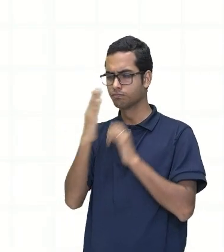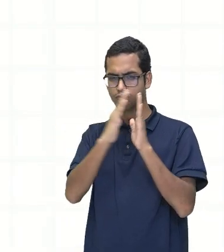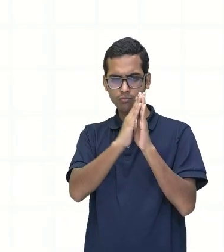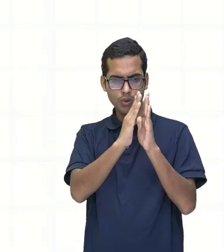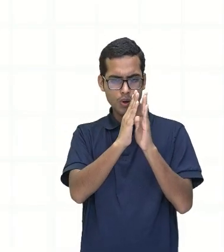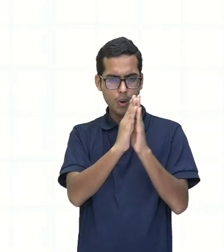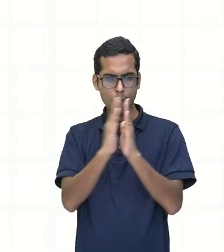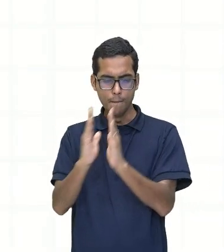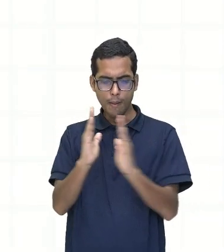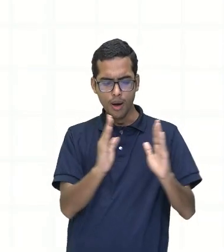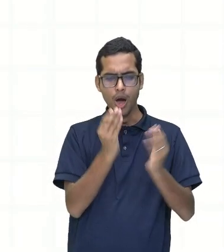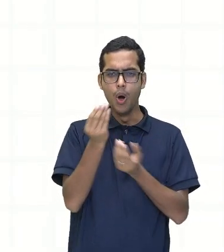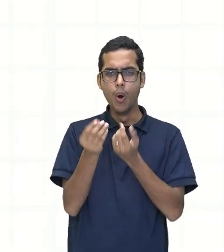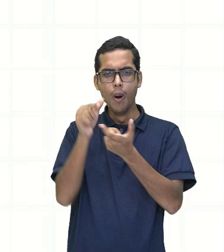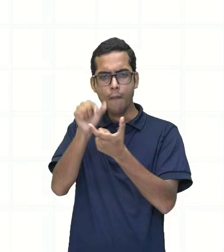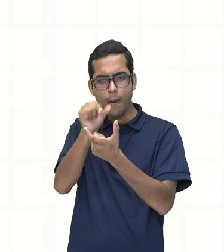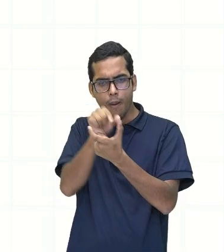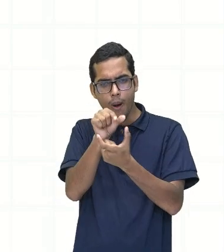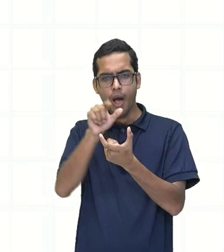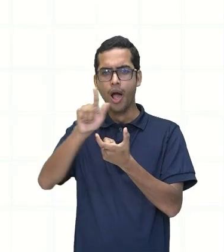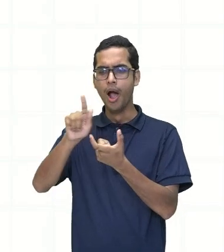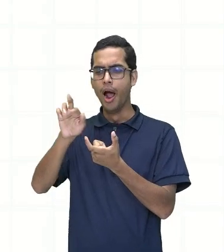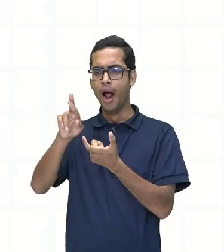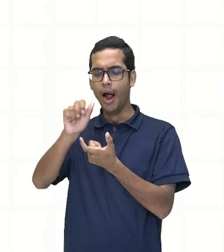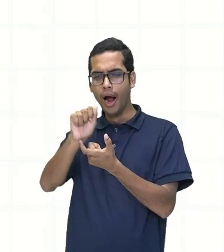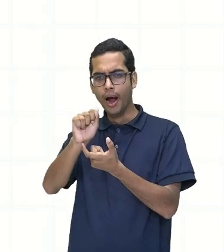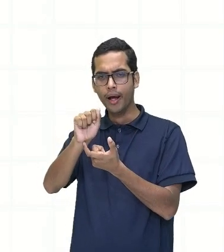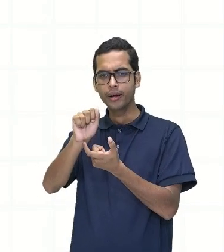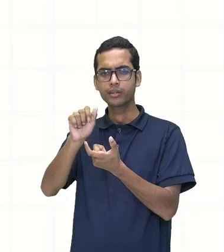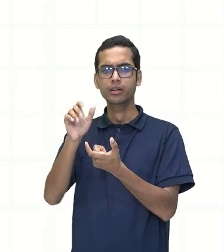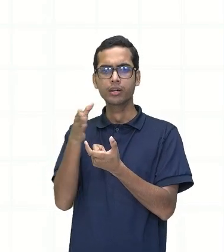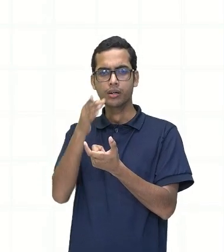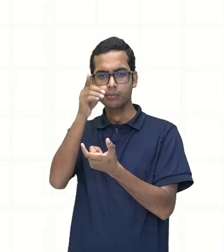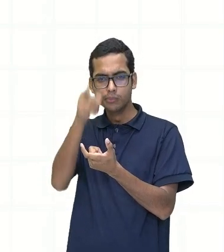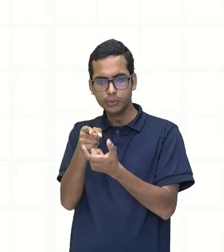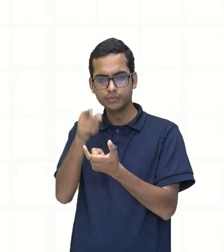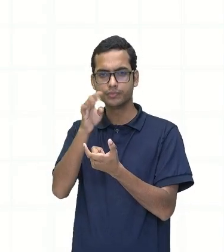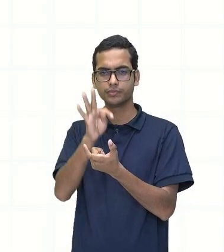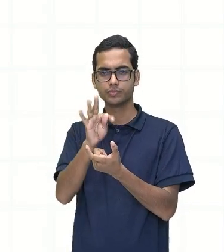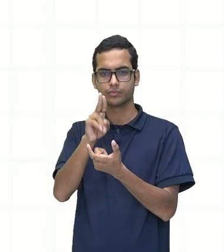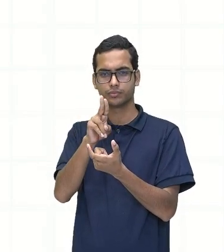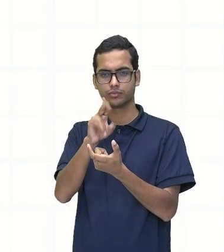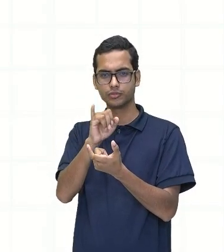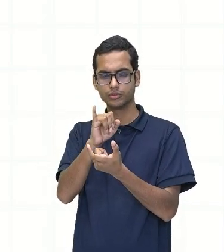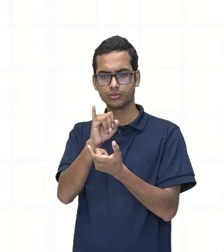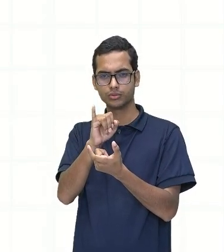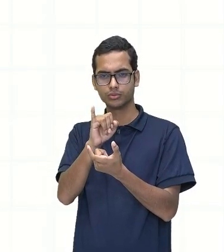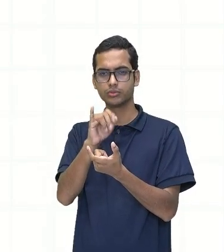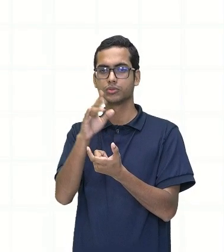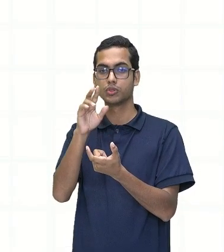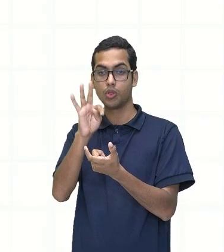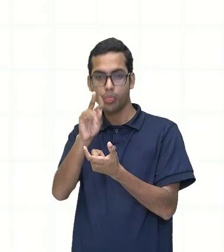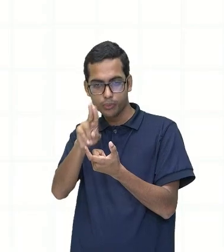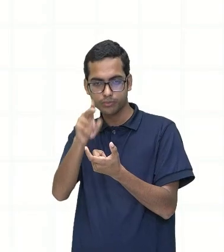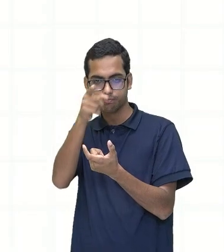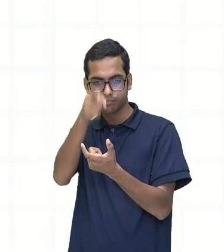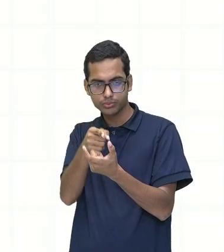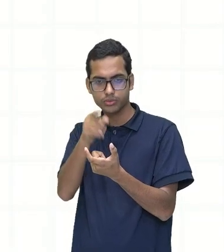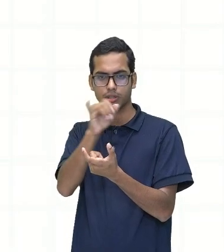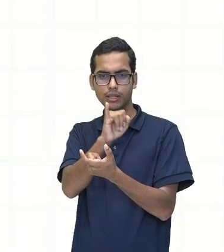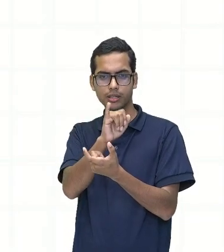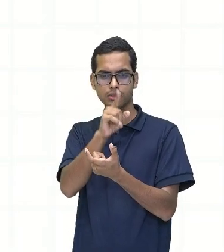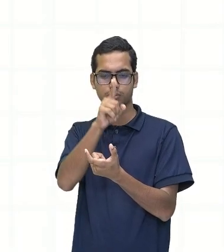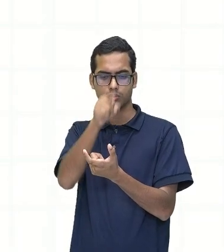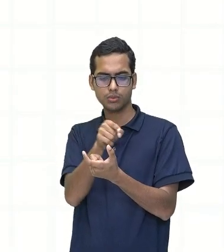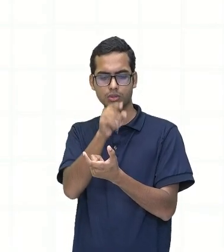gratuito. Então, fica o quê? 1, 2, 3, 4. 4